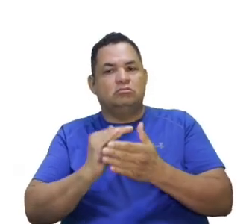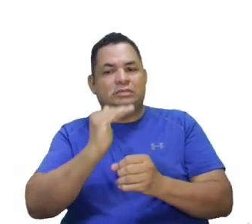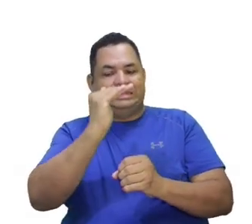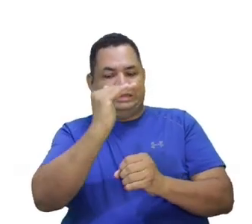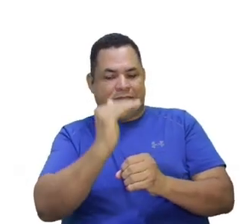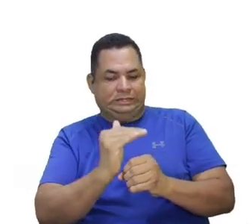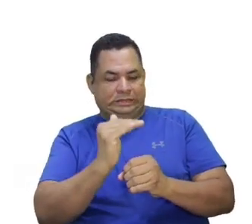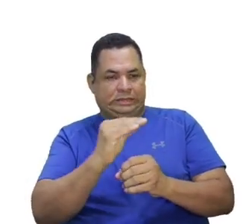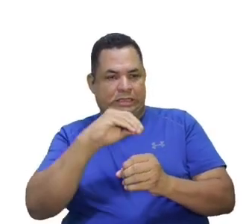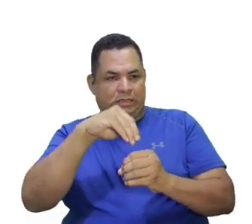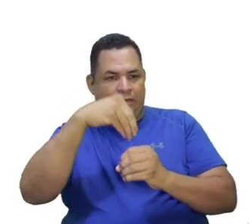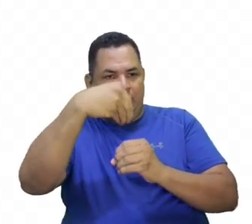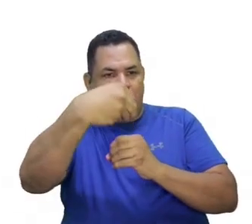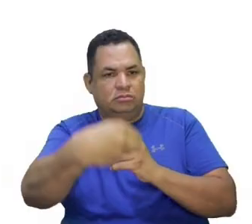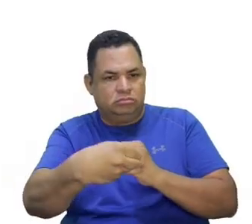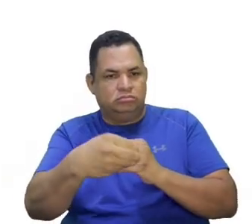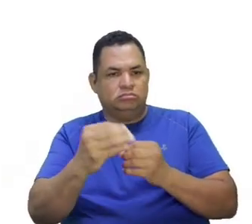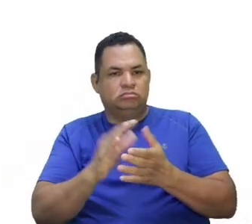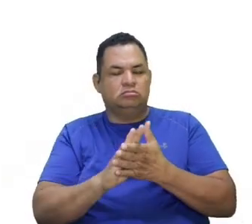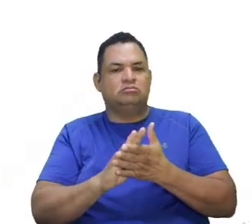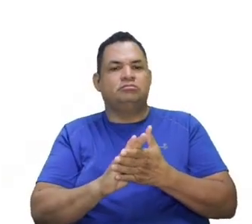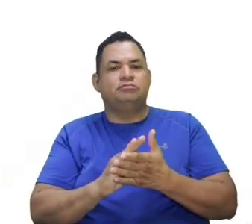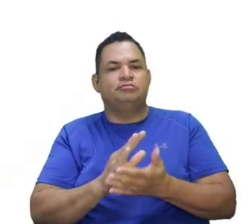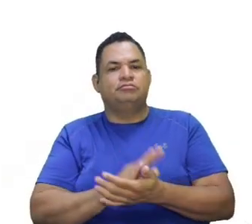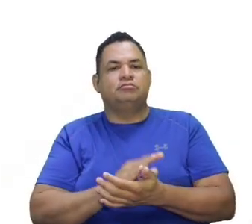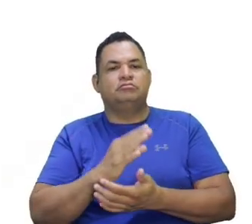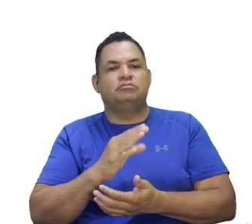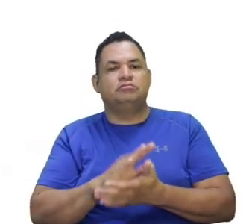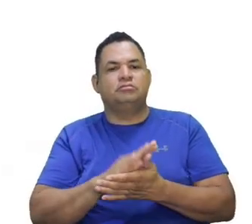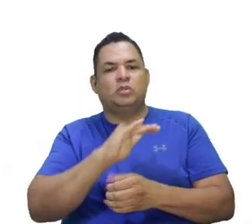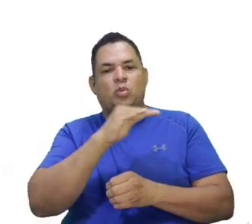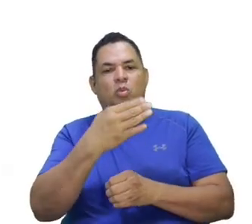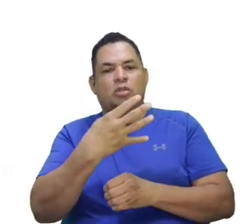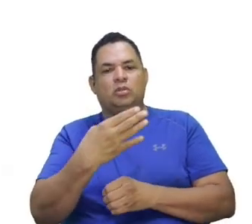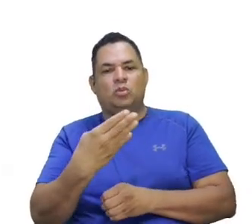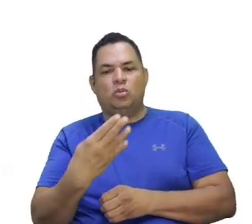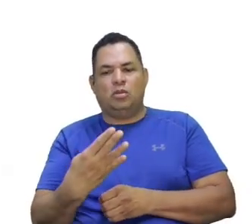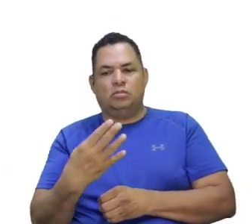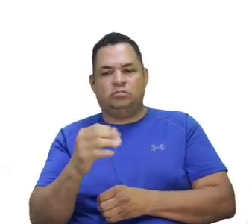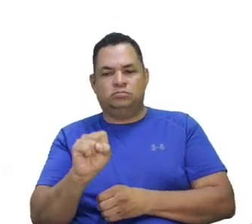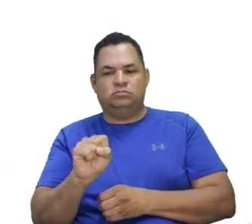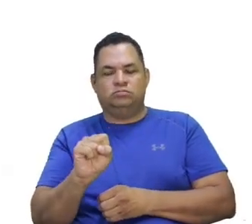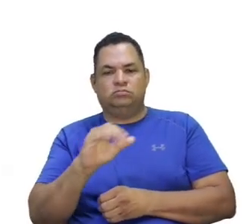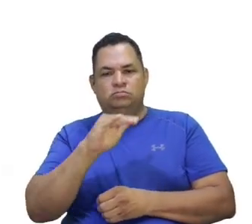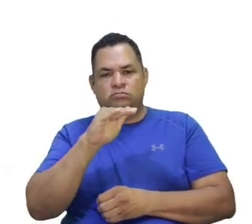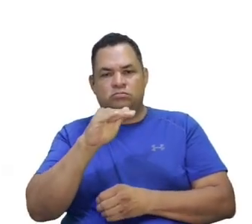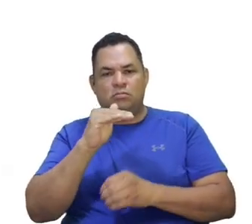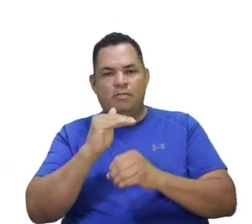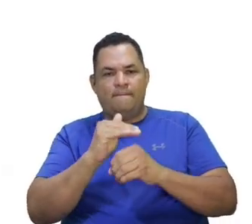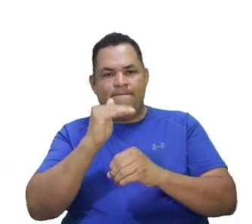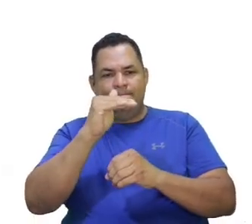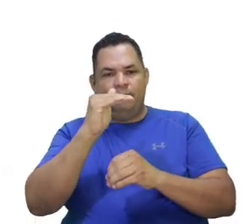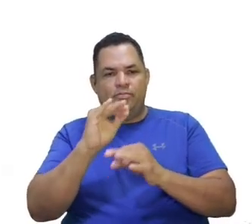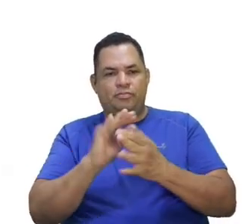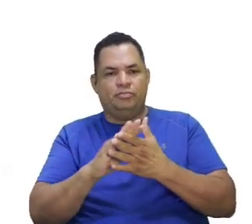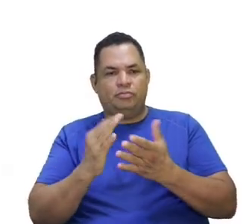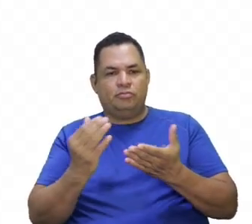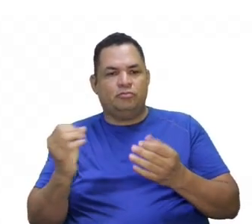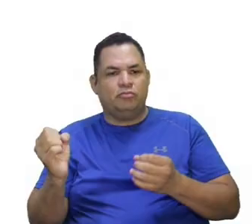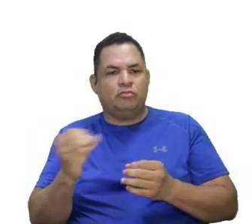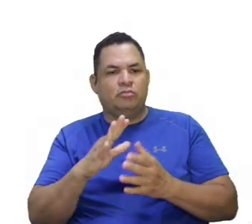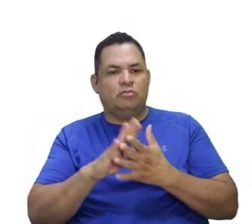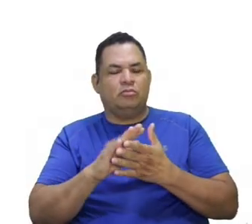mais externo do átomo neutro, que é o subnível 4s. Então, a